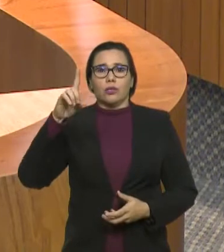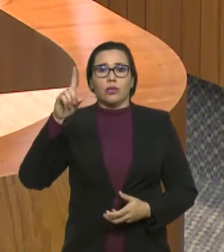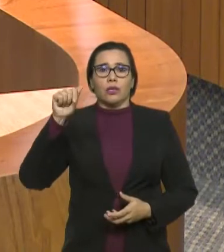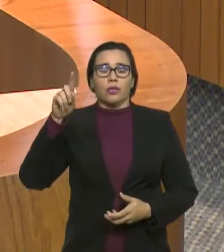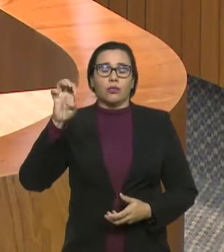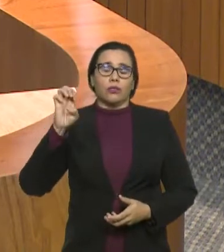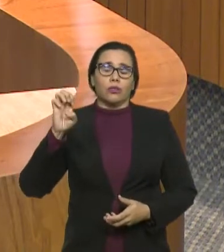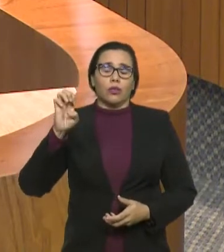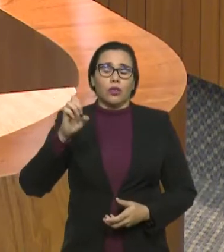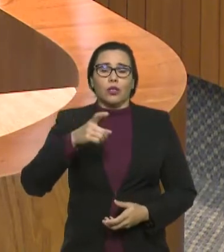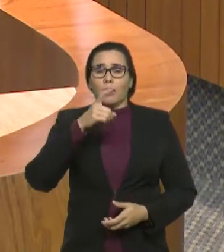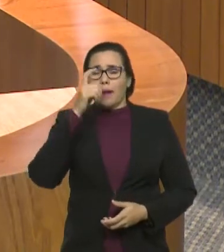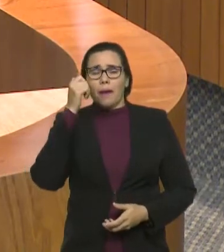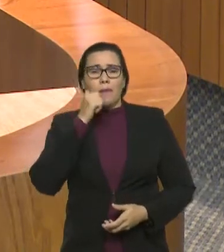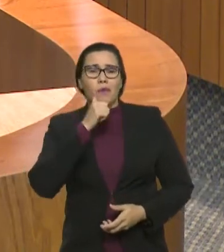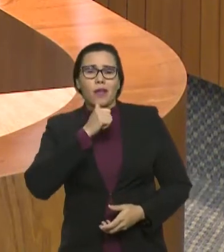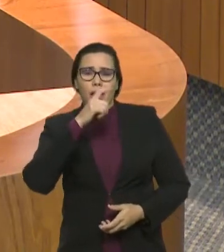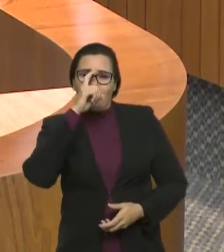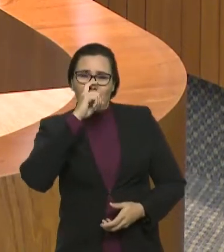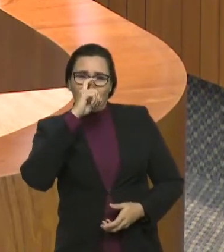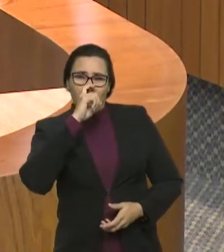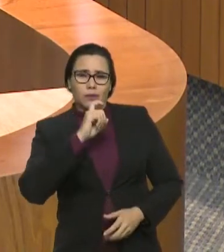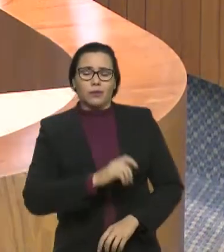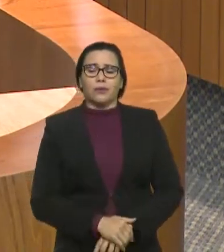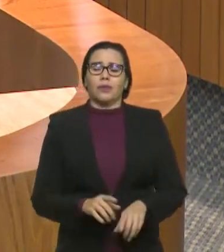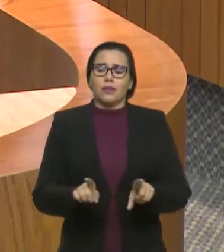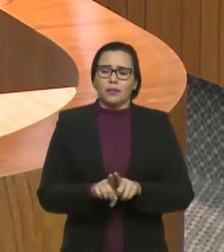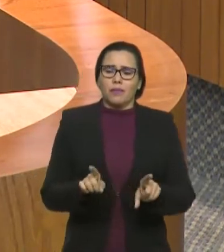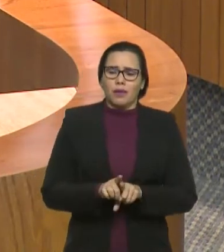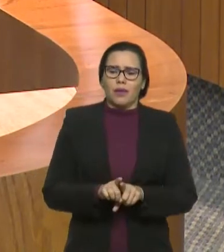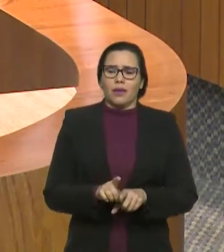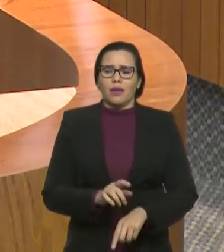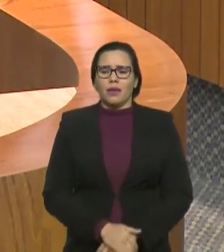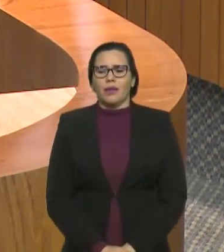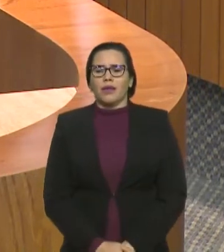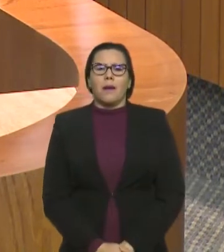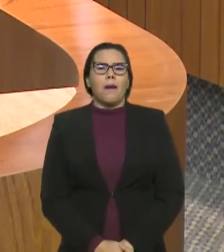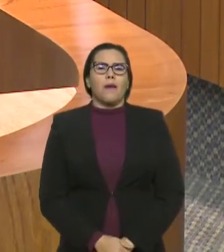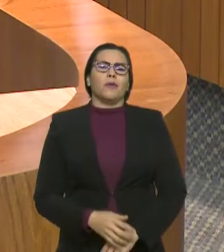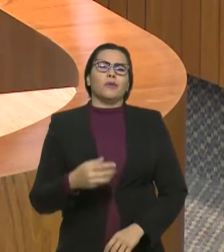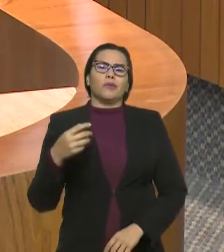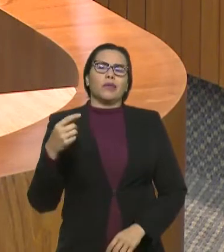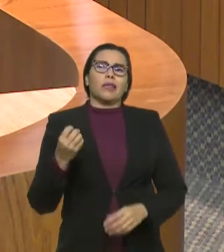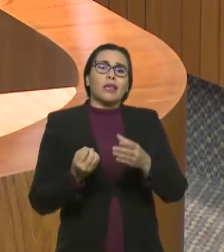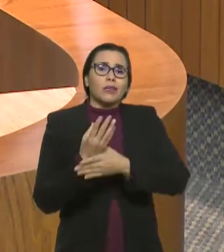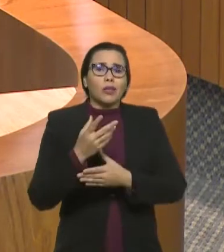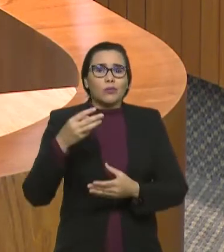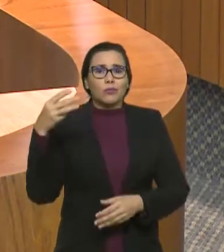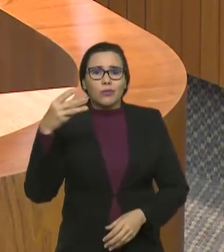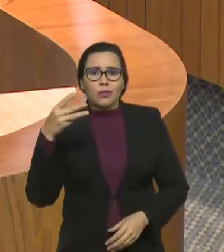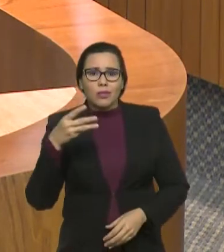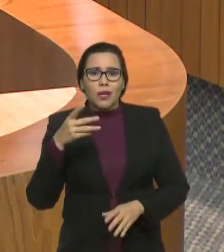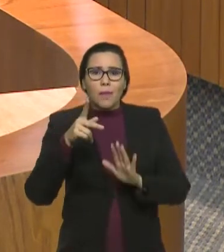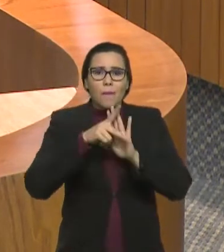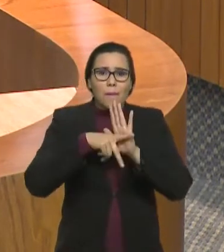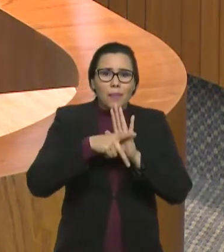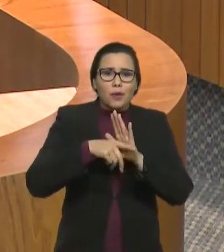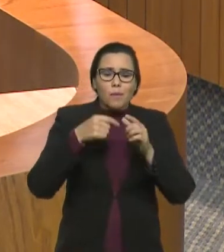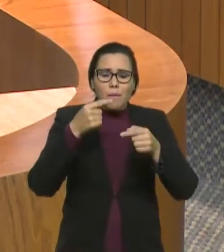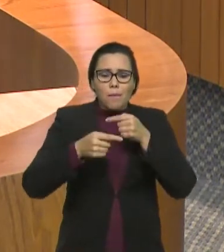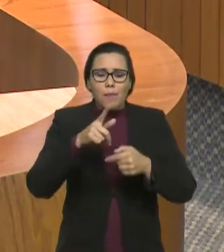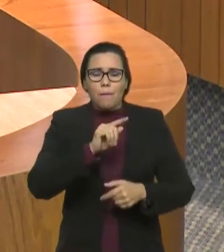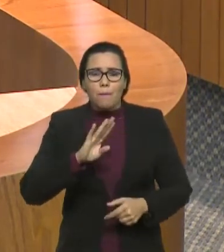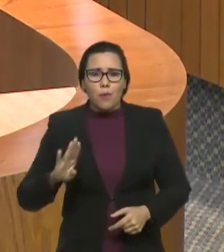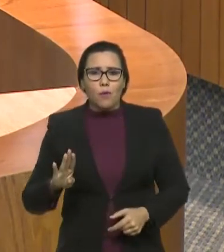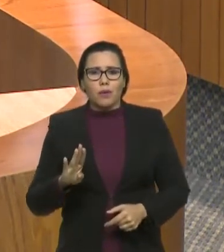ao Feminicídio, a Casa da Mulher Maranhense e o terceiro plano estadual de políticas públicas para as mulheres que vai e já